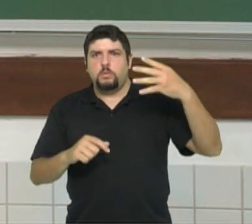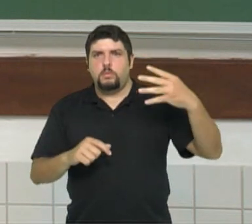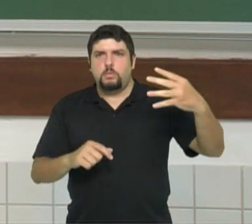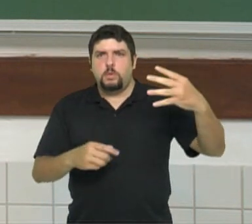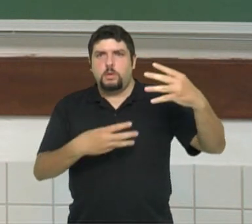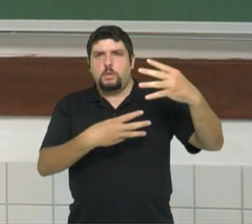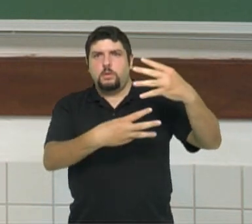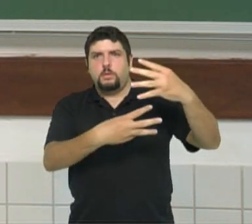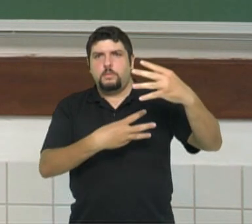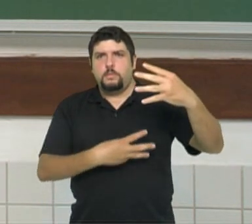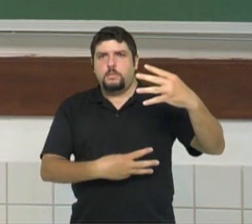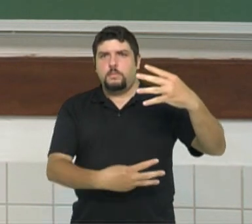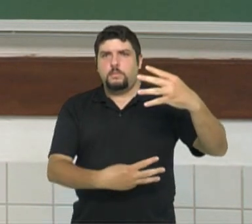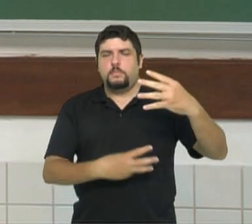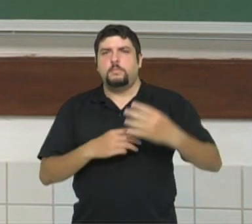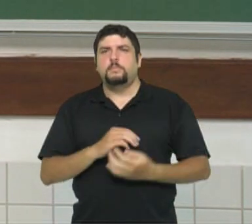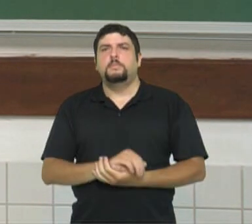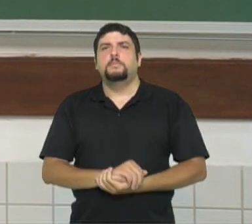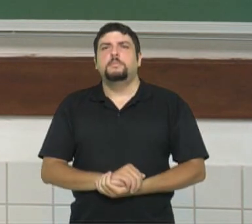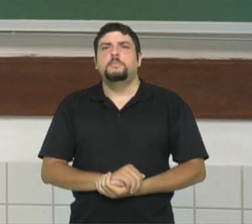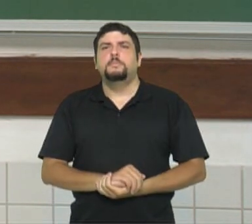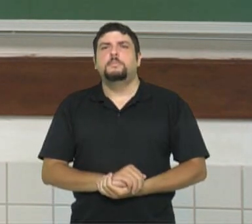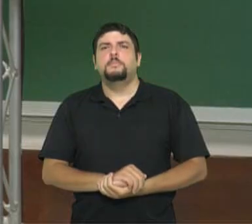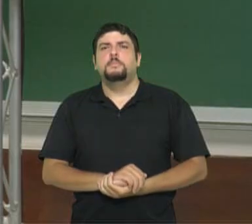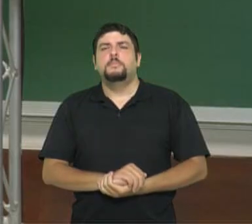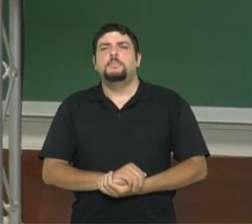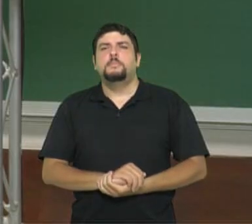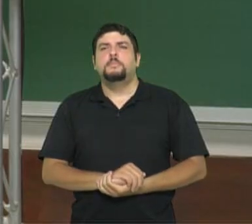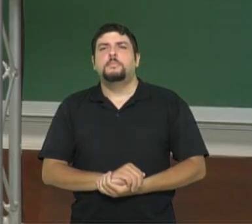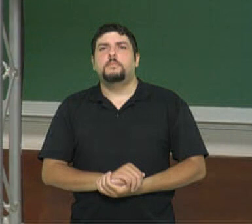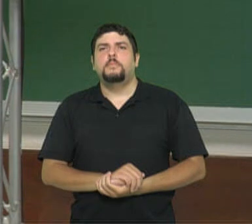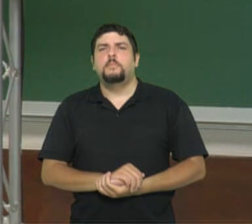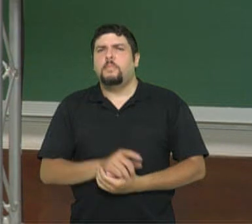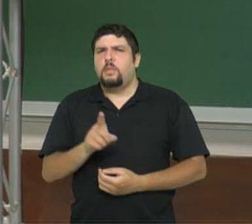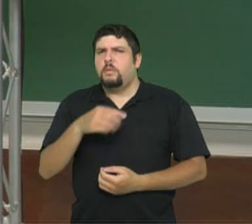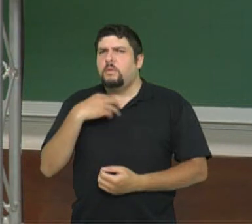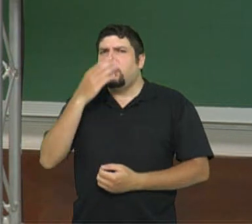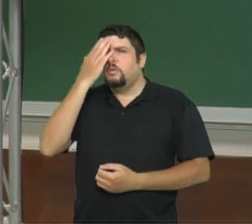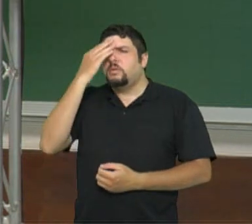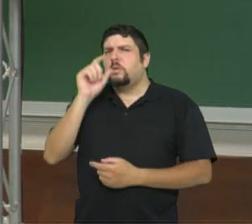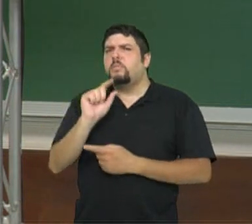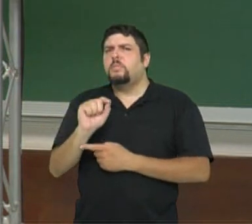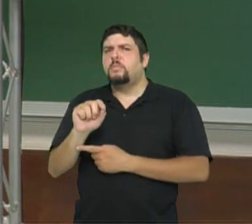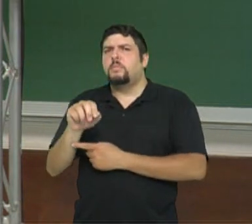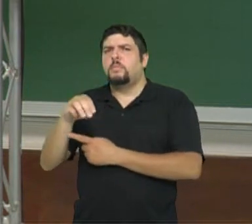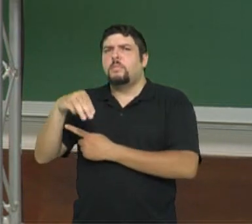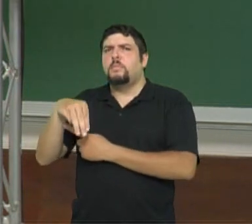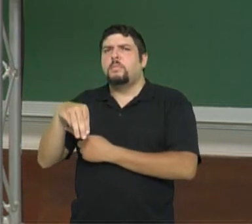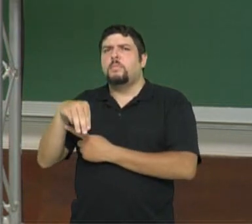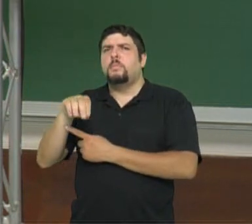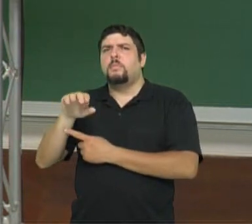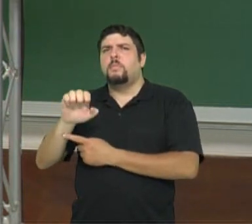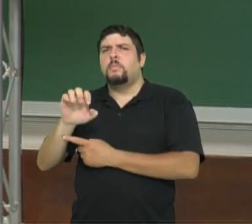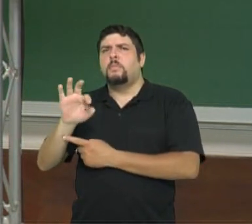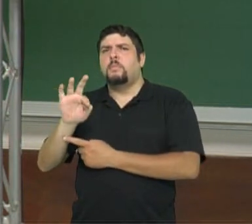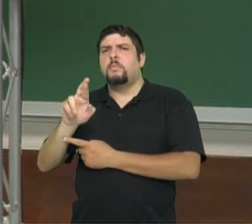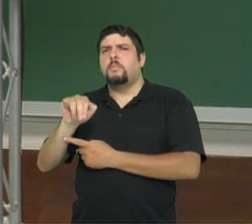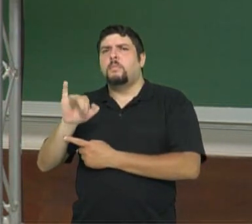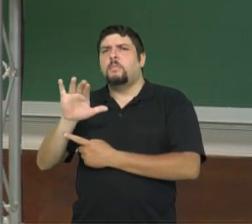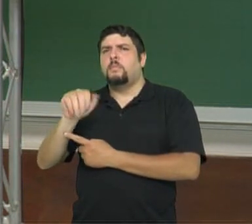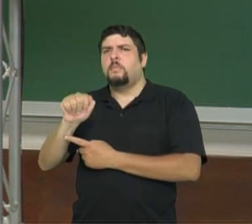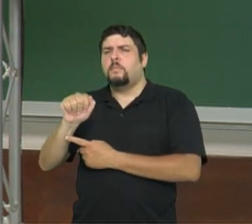tercetos, ok? E você sabe o que é uma metrificação quando nós falamos em poesias,